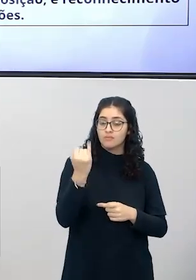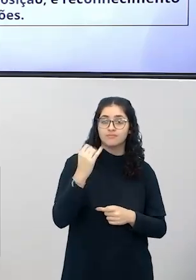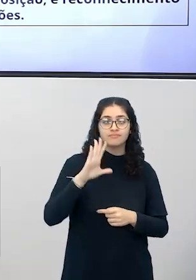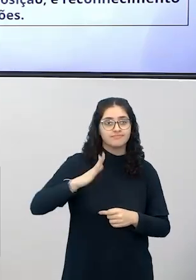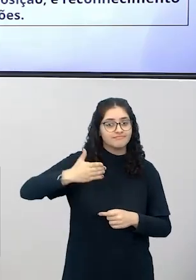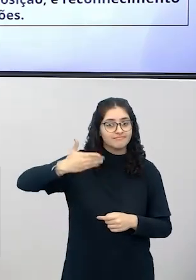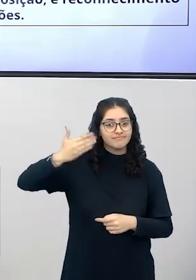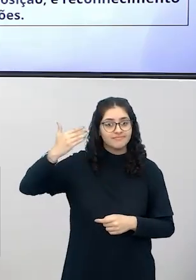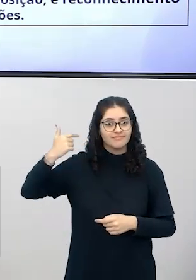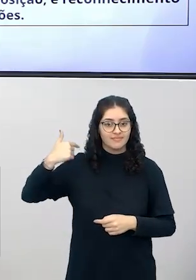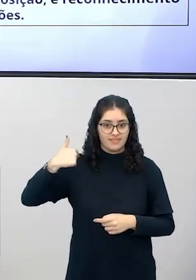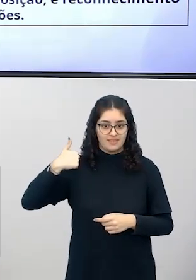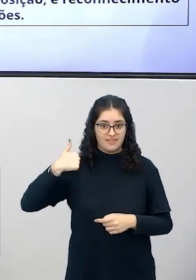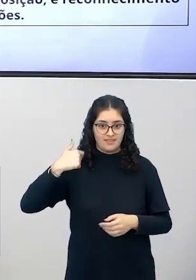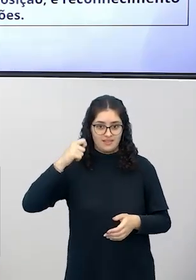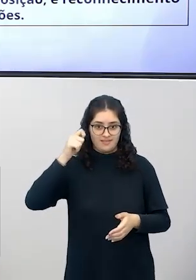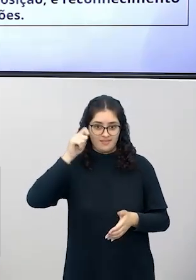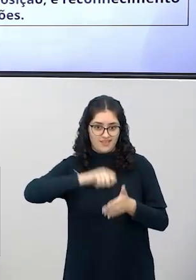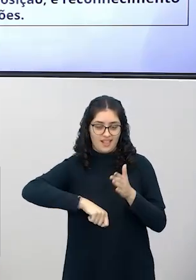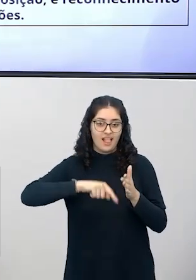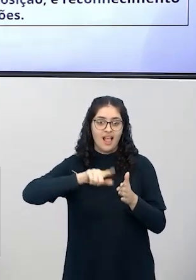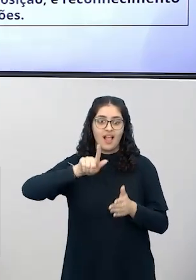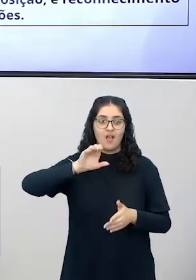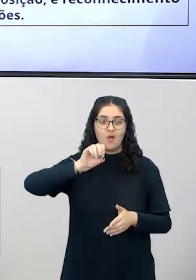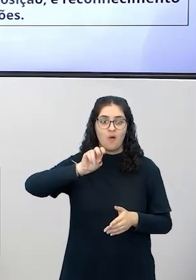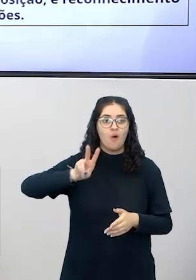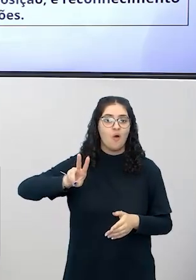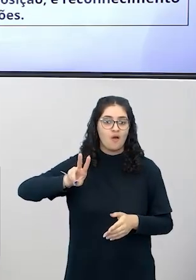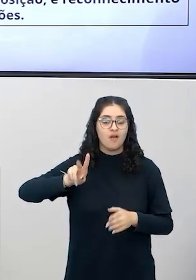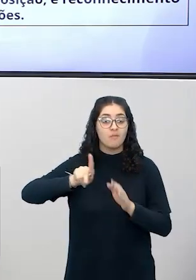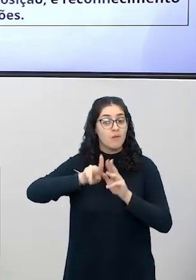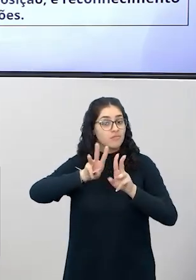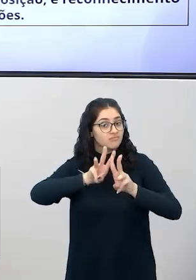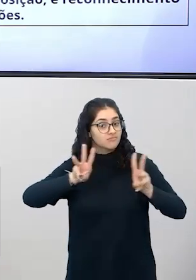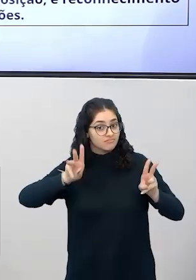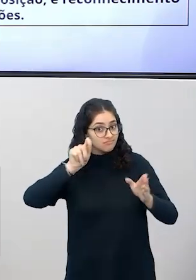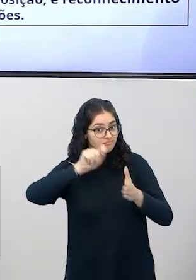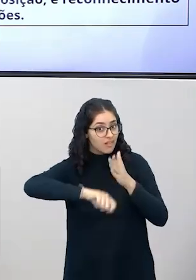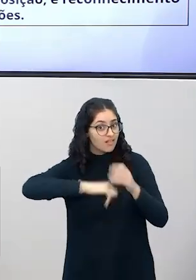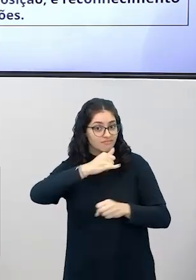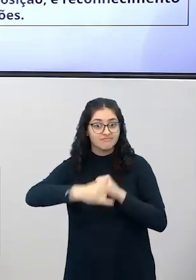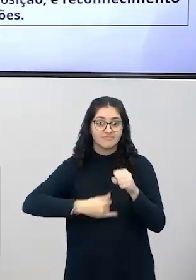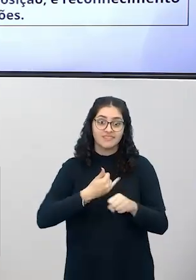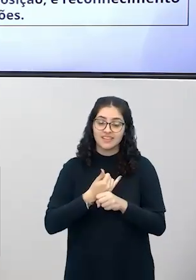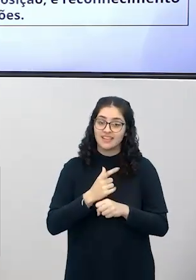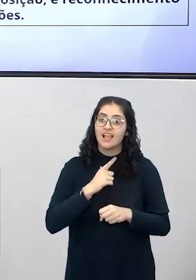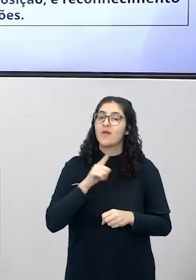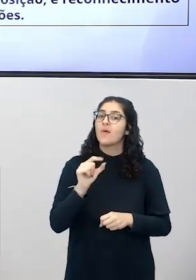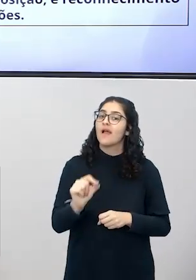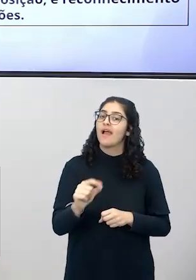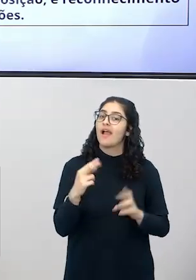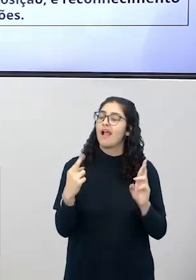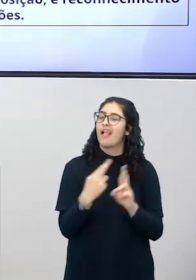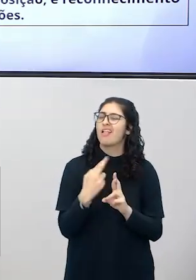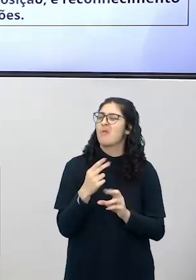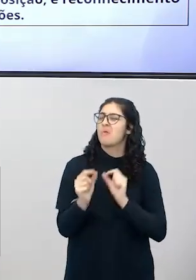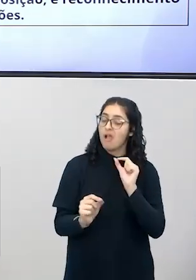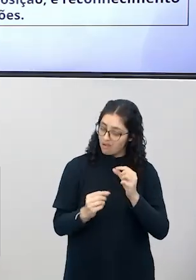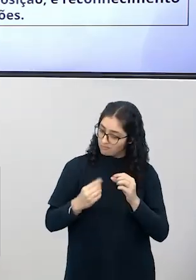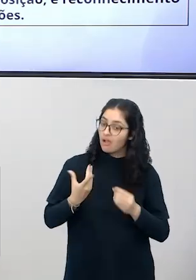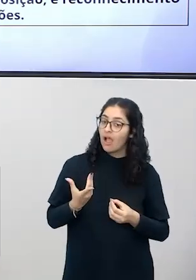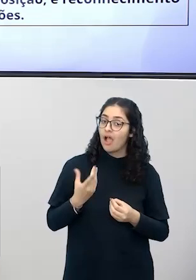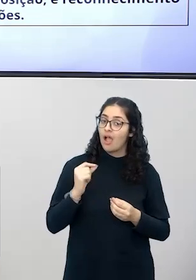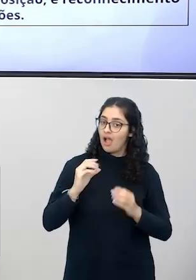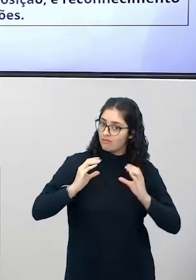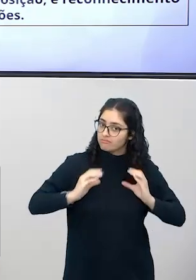eu fiz uma assinatura pelo gov.com, e agora eu tenho uma assinatura digital. Isso tem a ver com o quê? Com cidadania. Sim. Hoje as